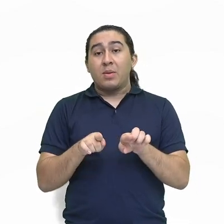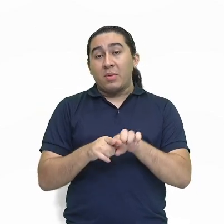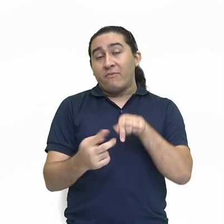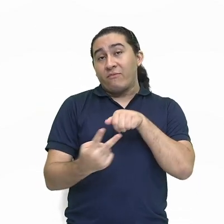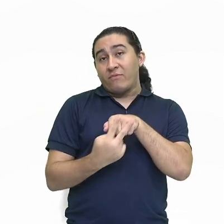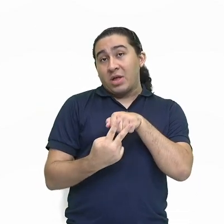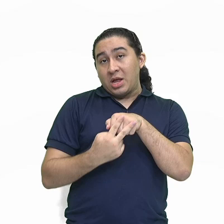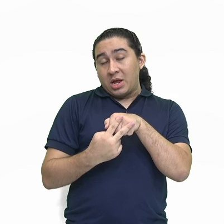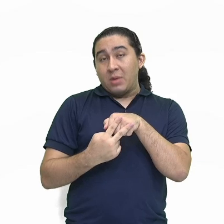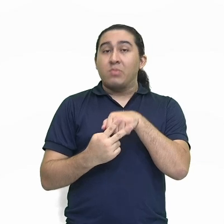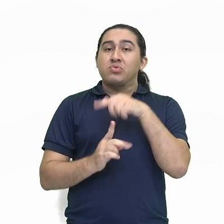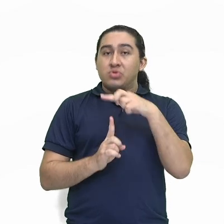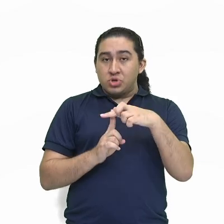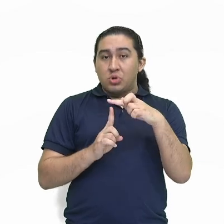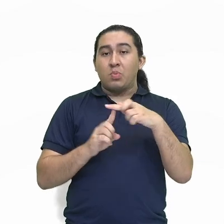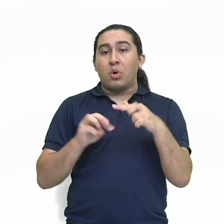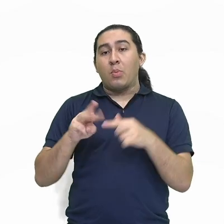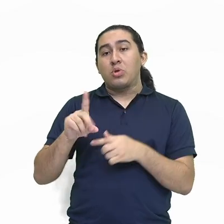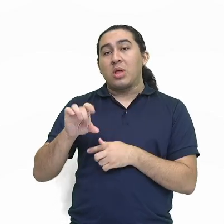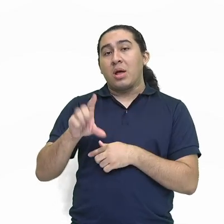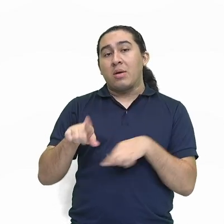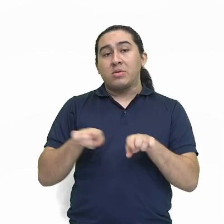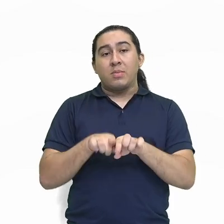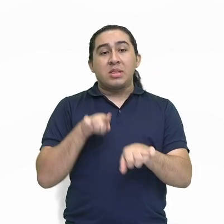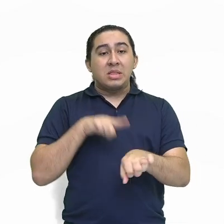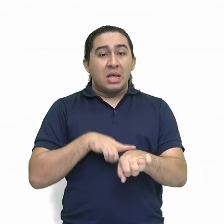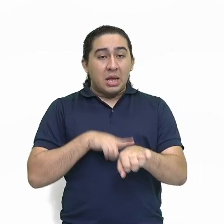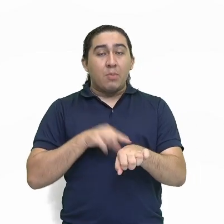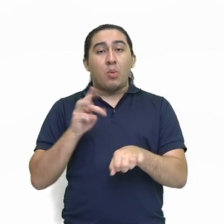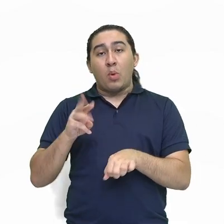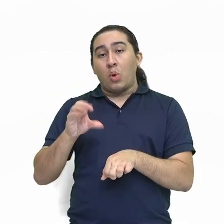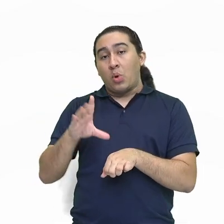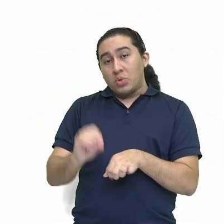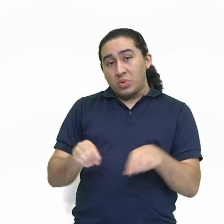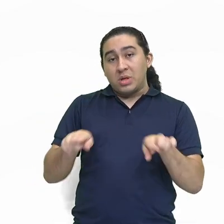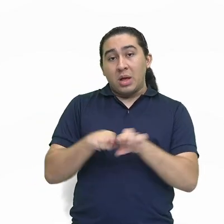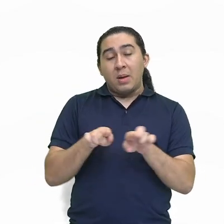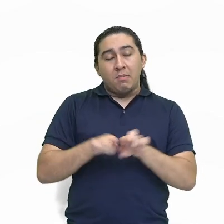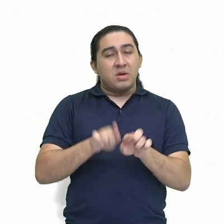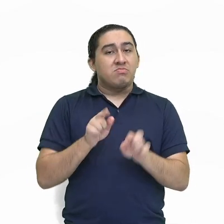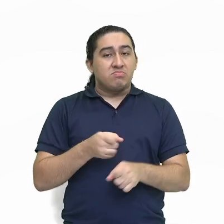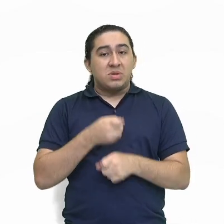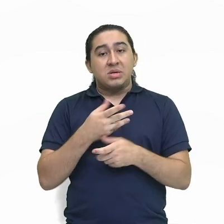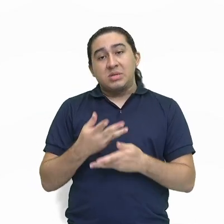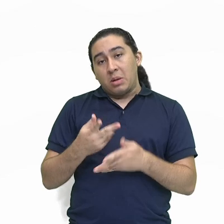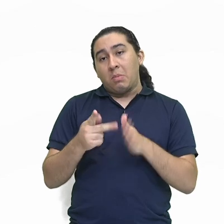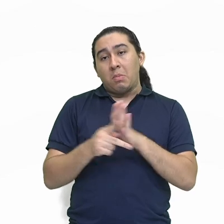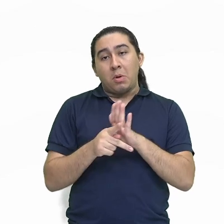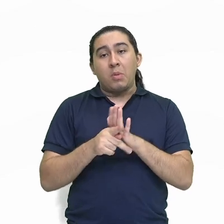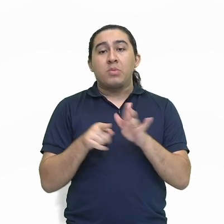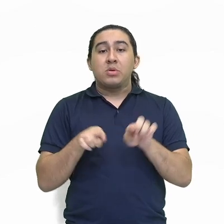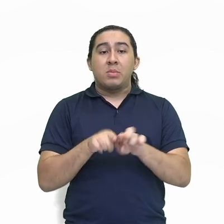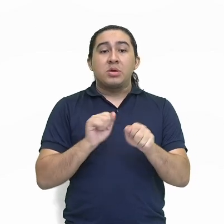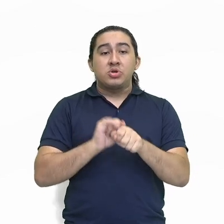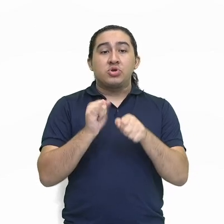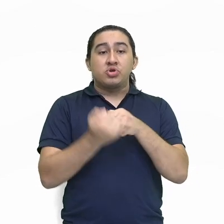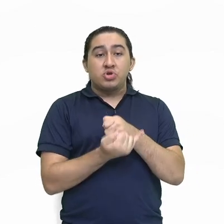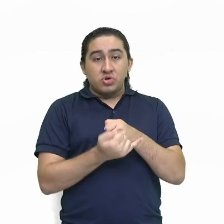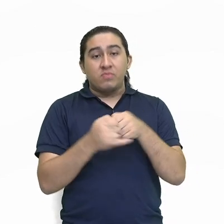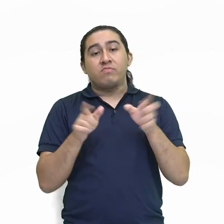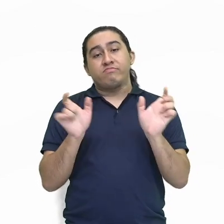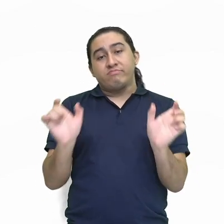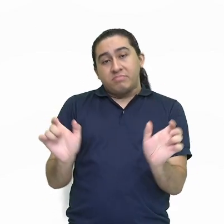gramatical, verbos modais, tempos e modos verbais, expressões modais,